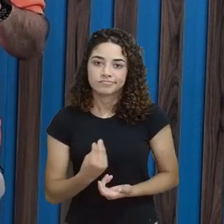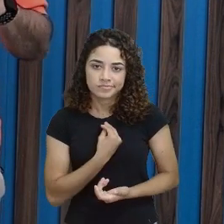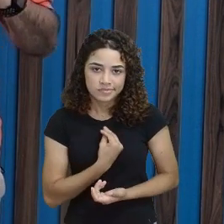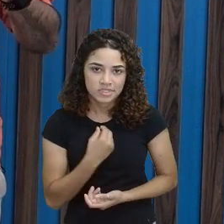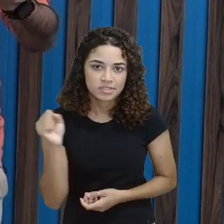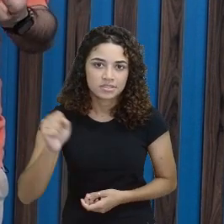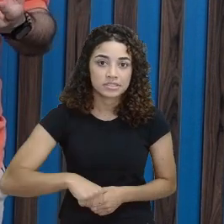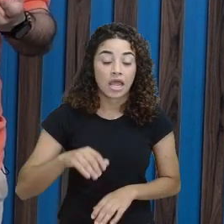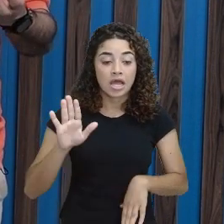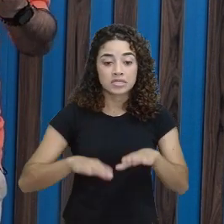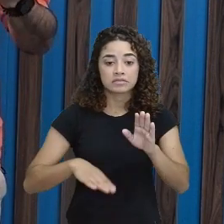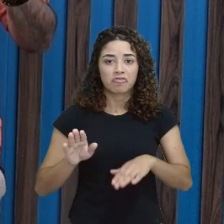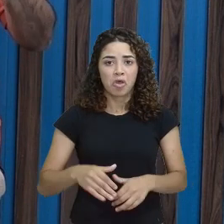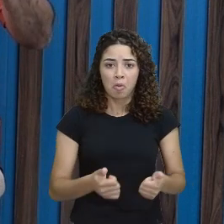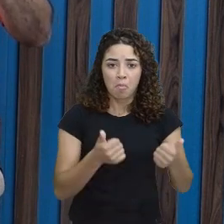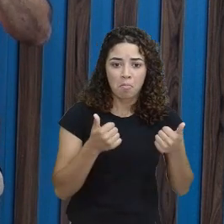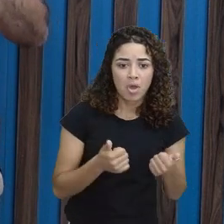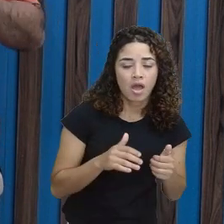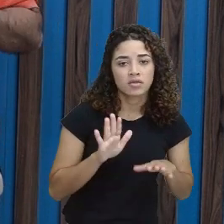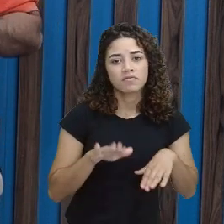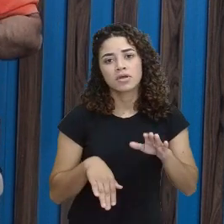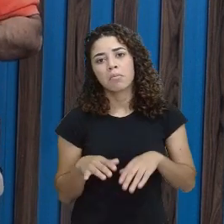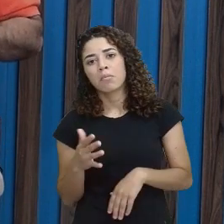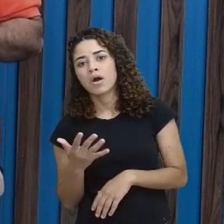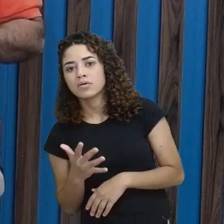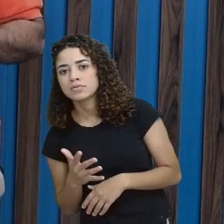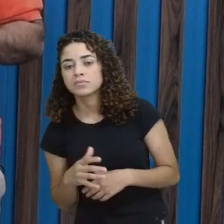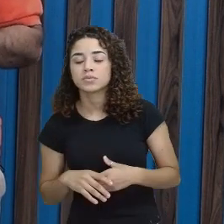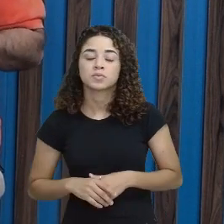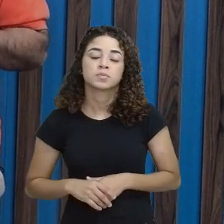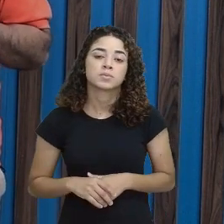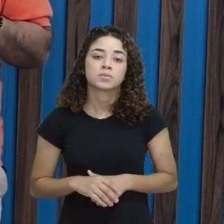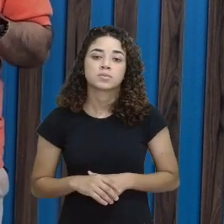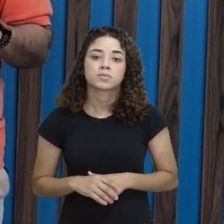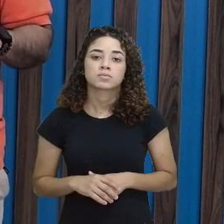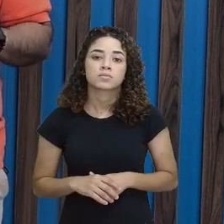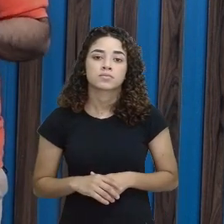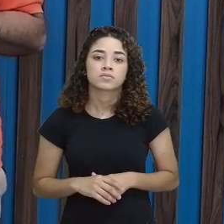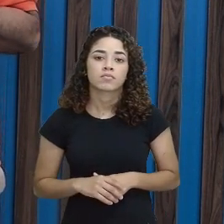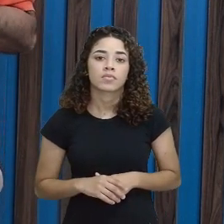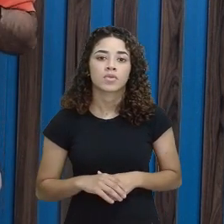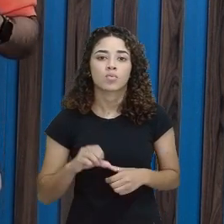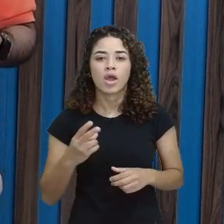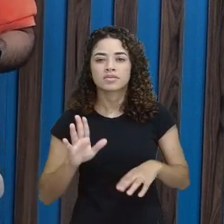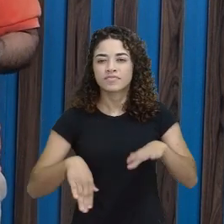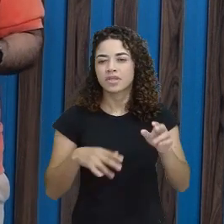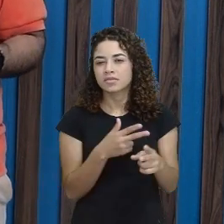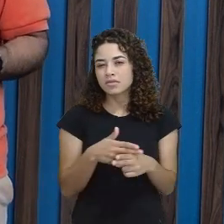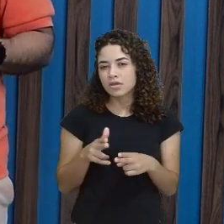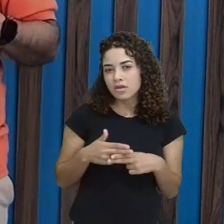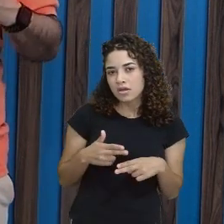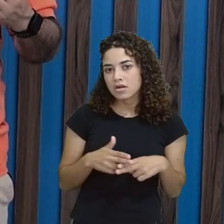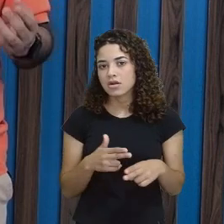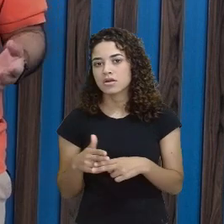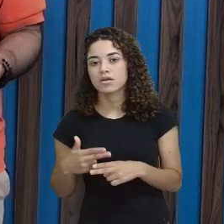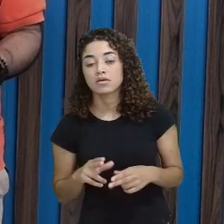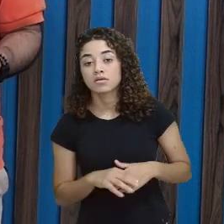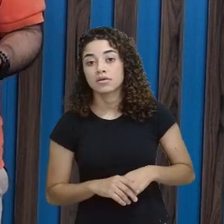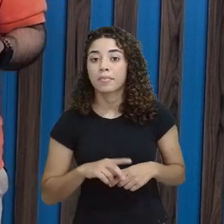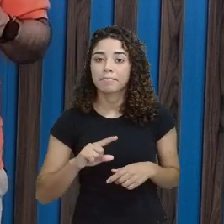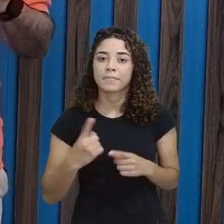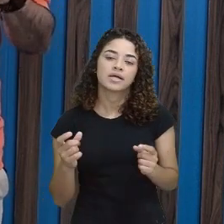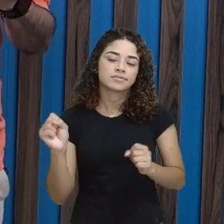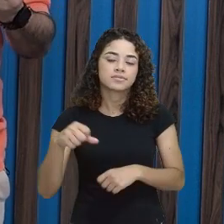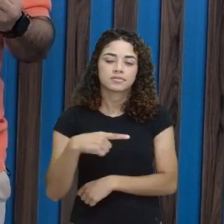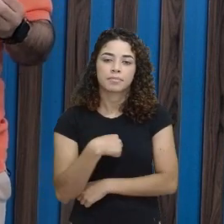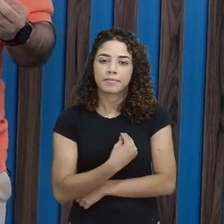de forma mais ativa, ora de forma menos ativa ou disfarçada, digamos assim, mas ela está